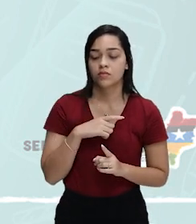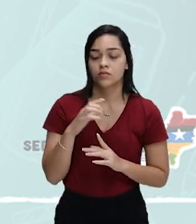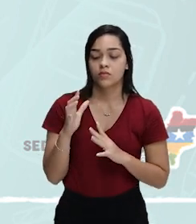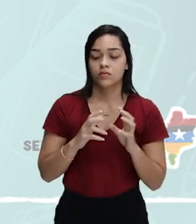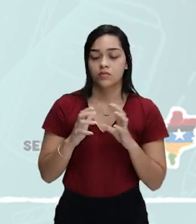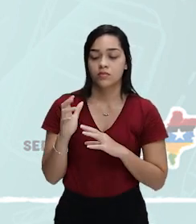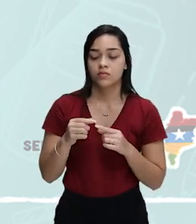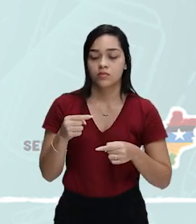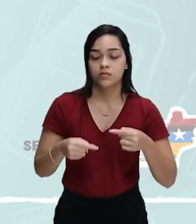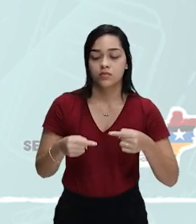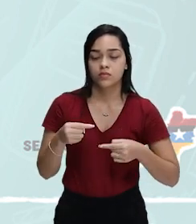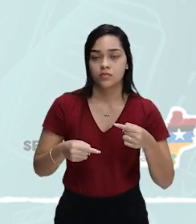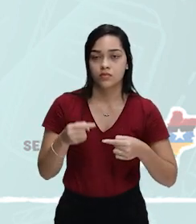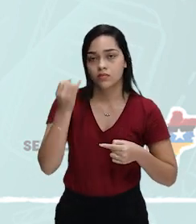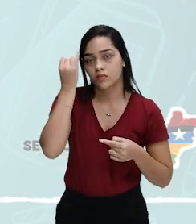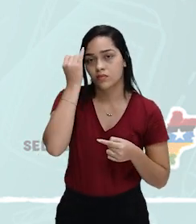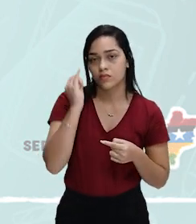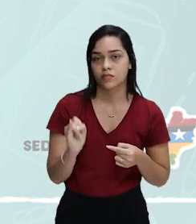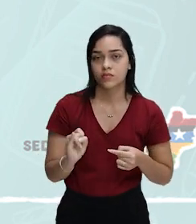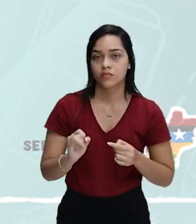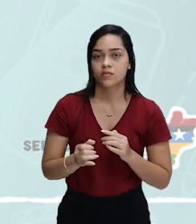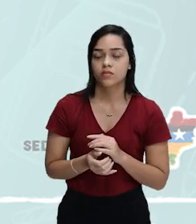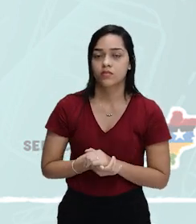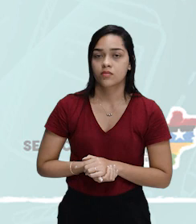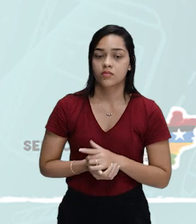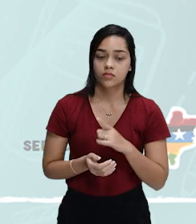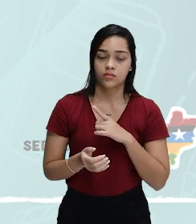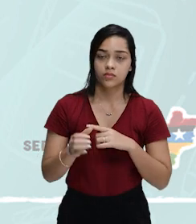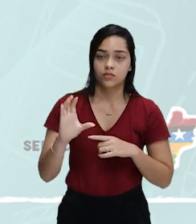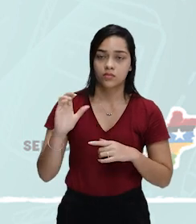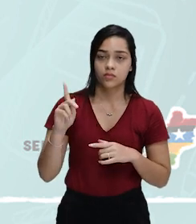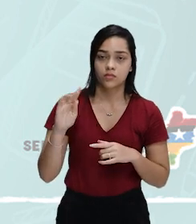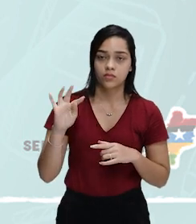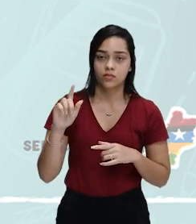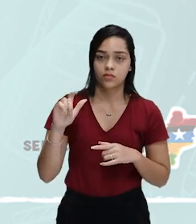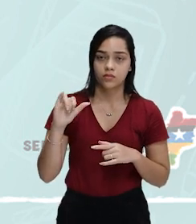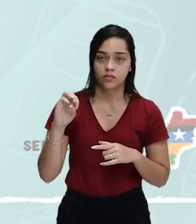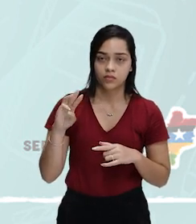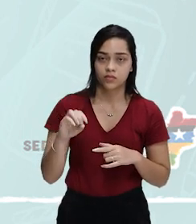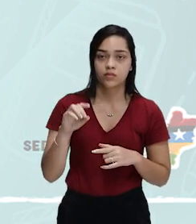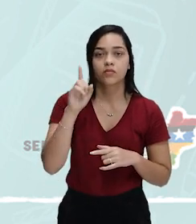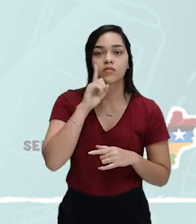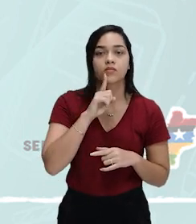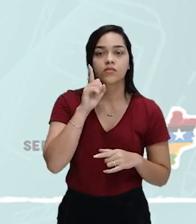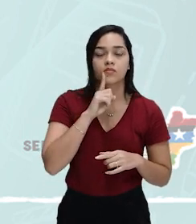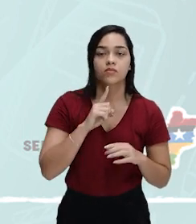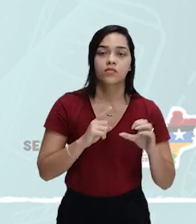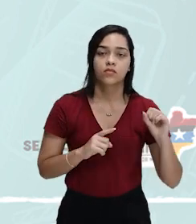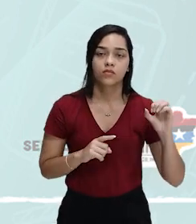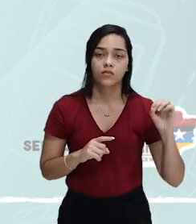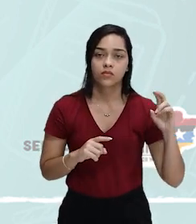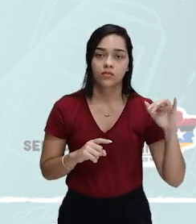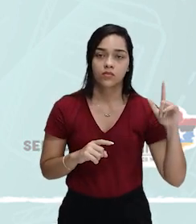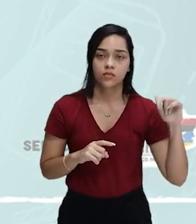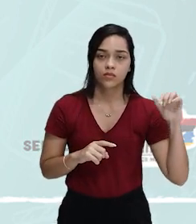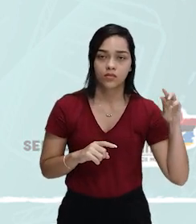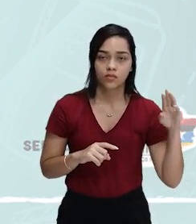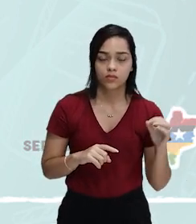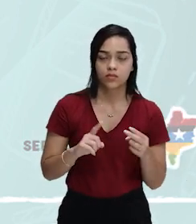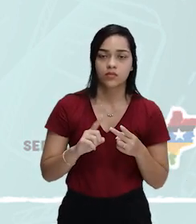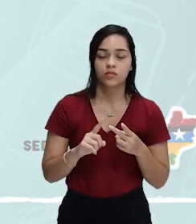conflito político e ideológico entre o capitalismo norte-americano, socialismo,